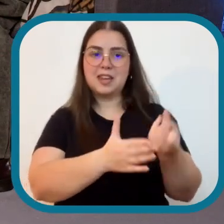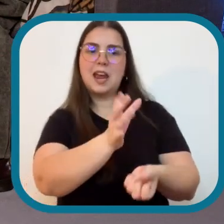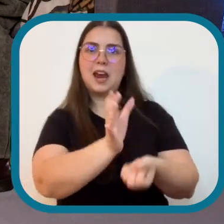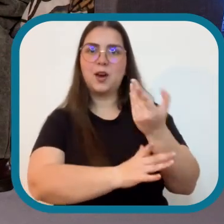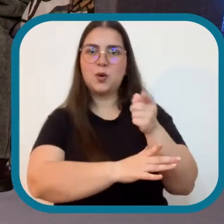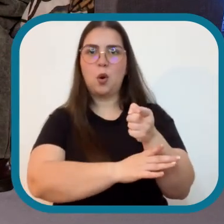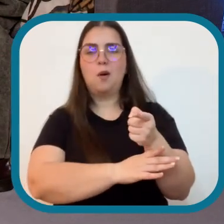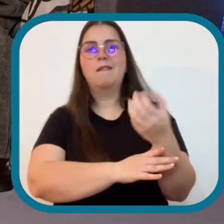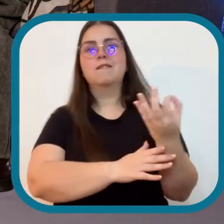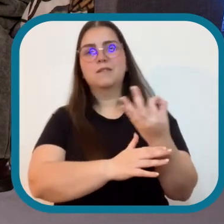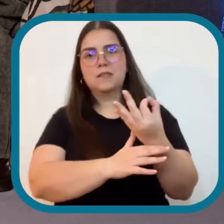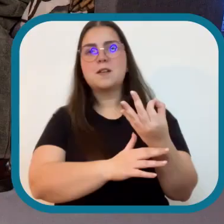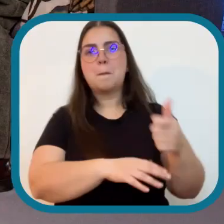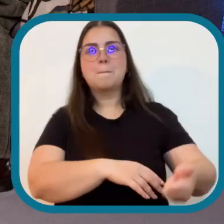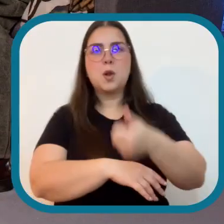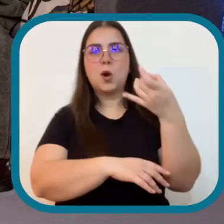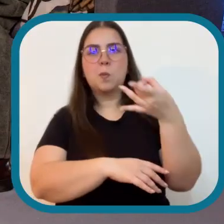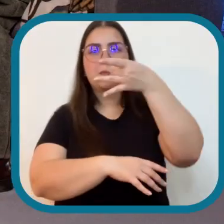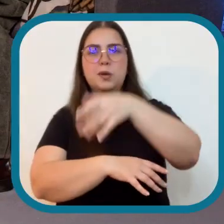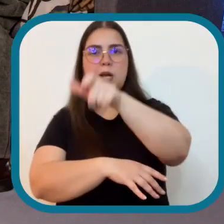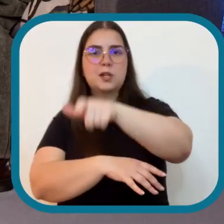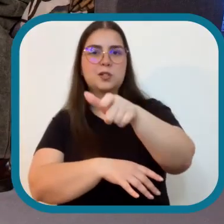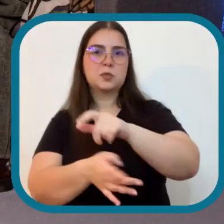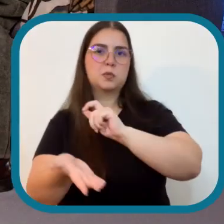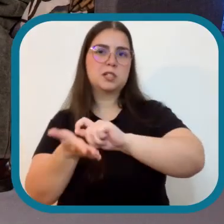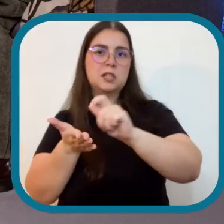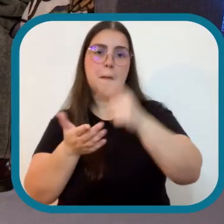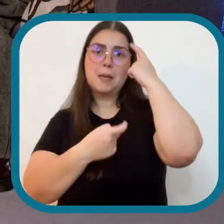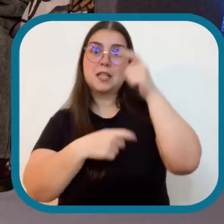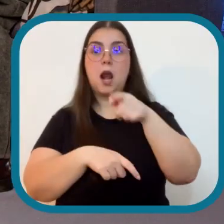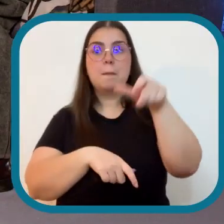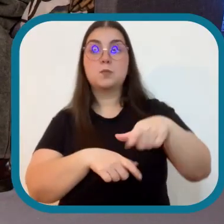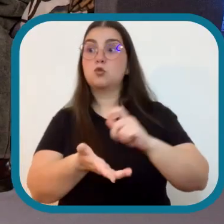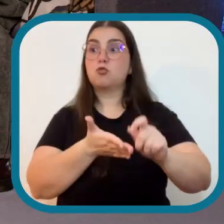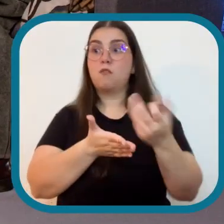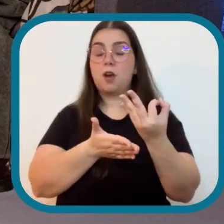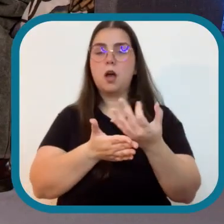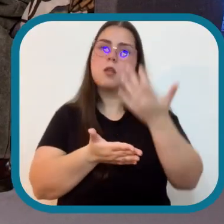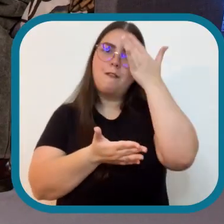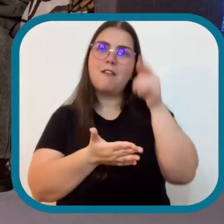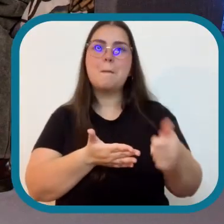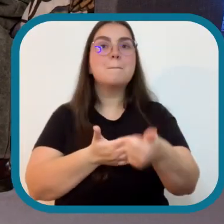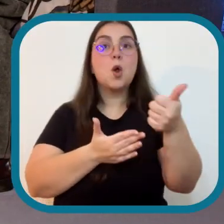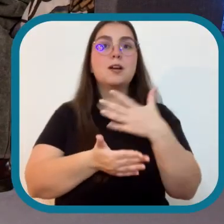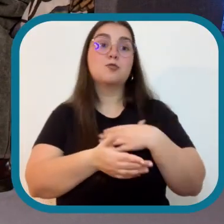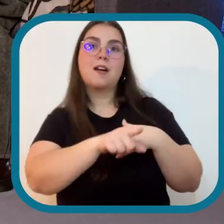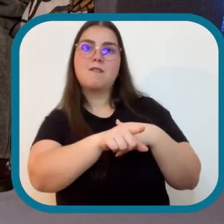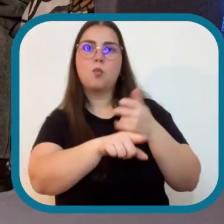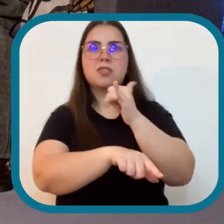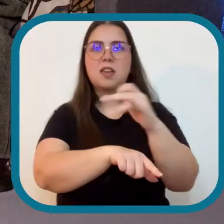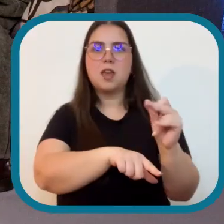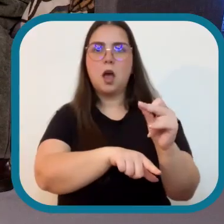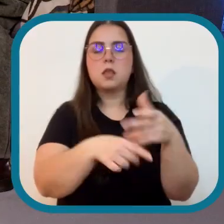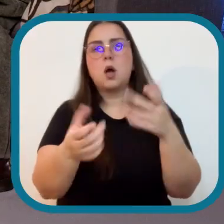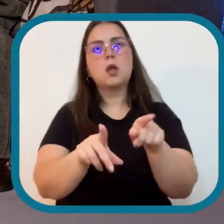artificial eram melhores, não é? Pensaram que eram produzidos por humanos e acharam melhores, gostaram mais. Portanto, em termos de qualidade,